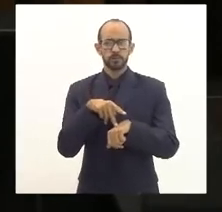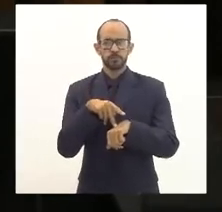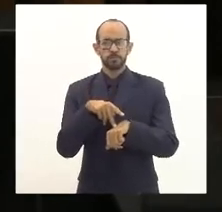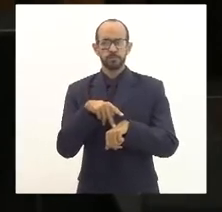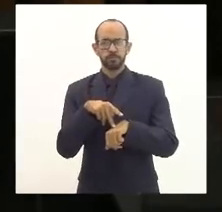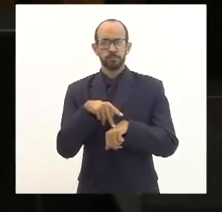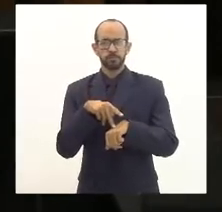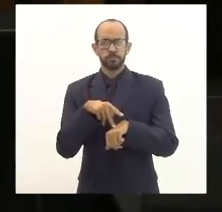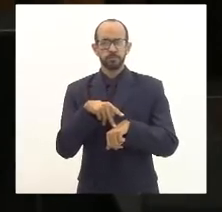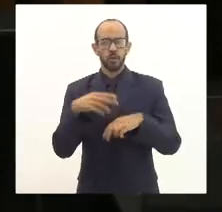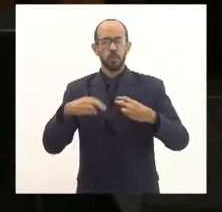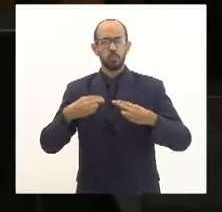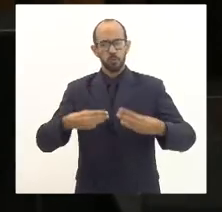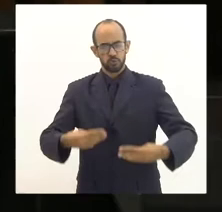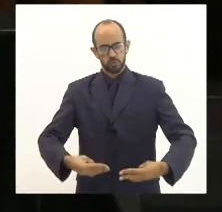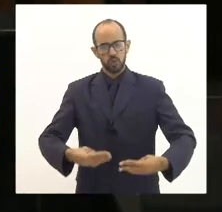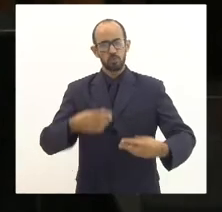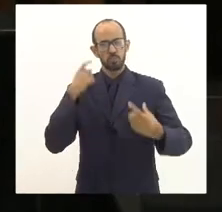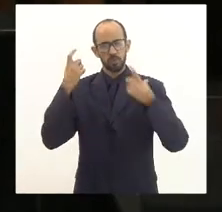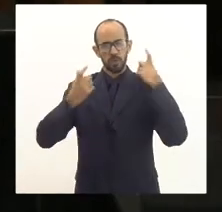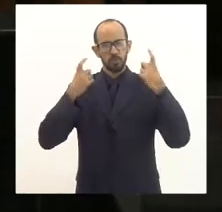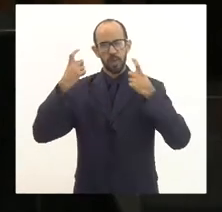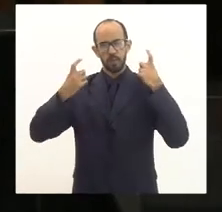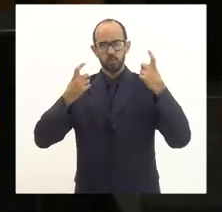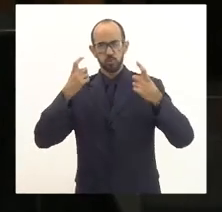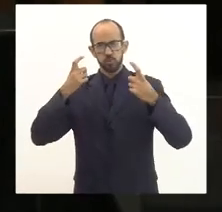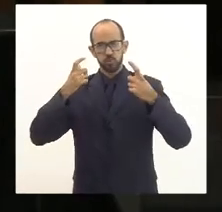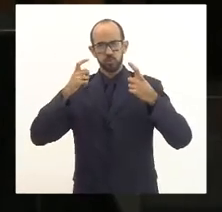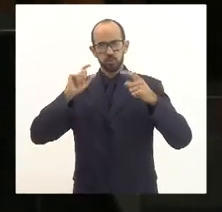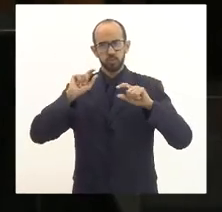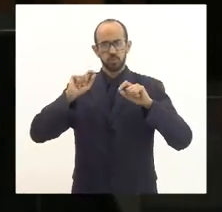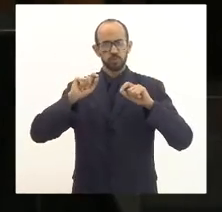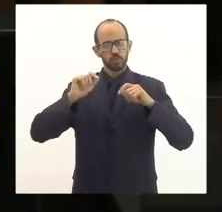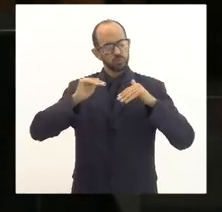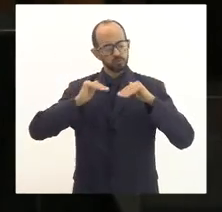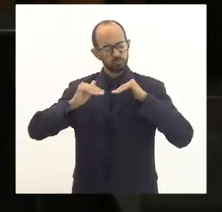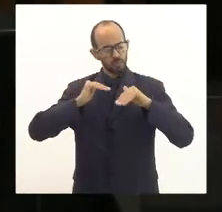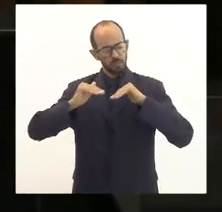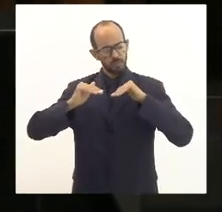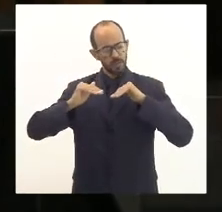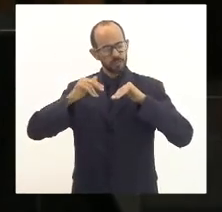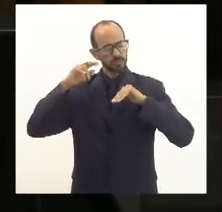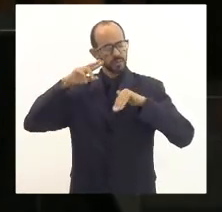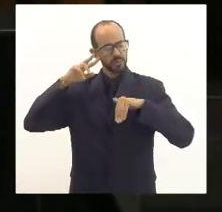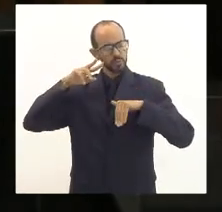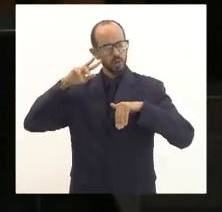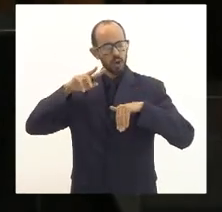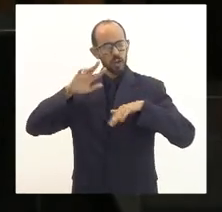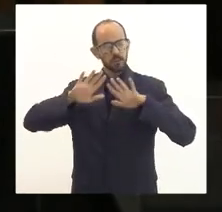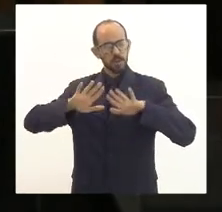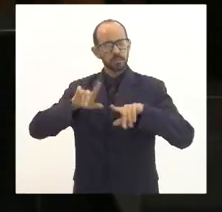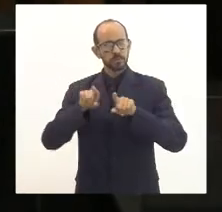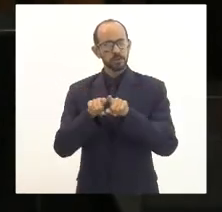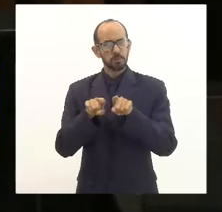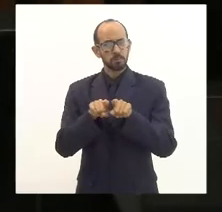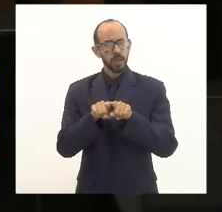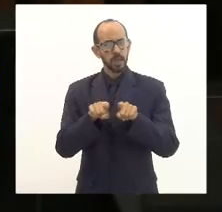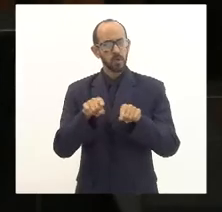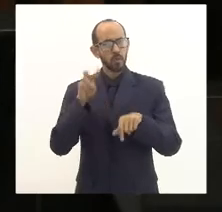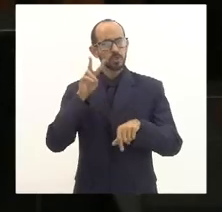e o museu preocupado com os movimentos históricos mas também com a história